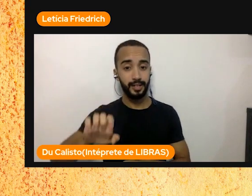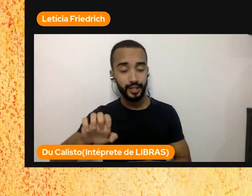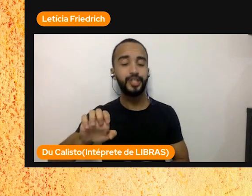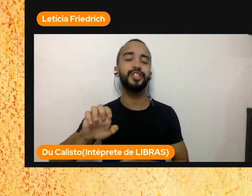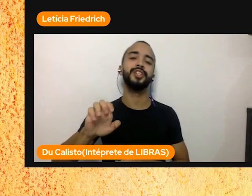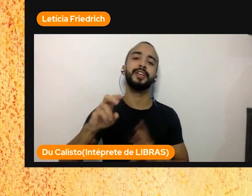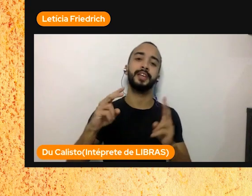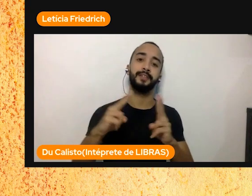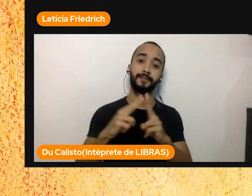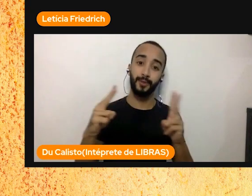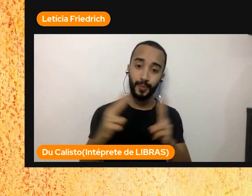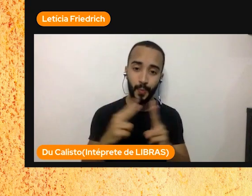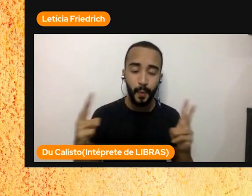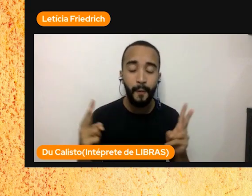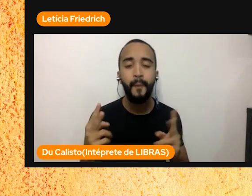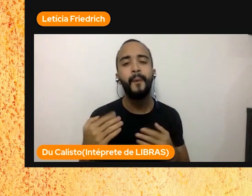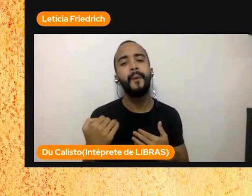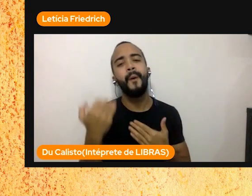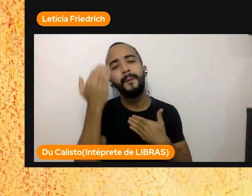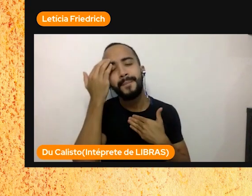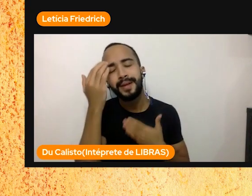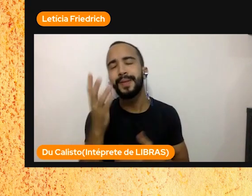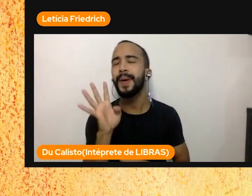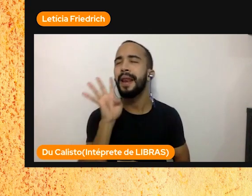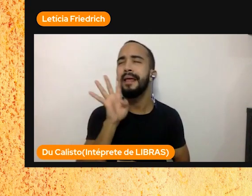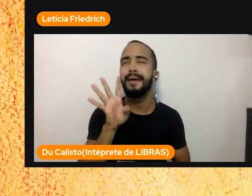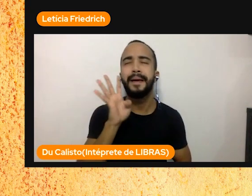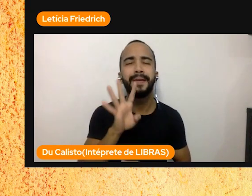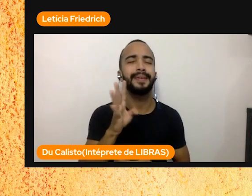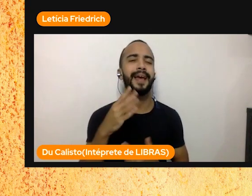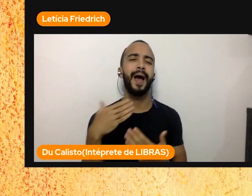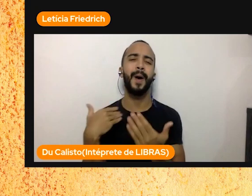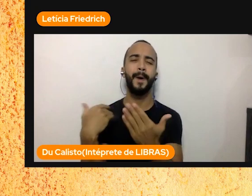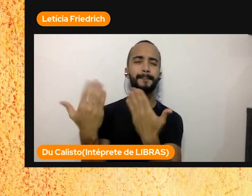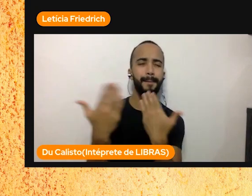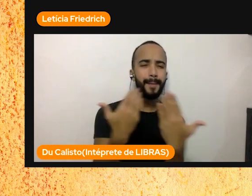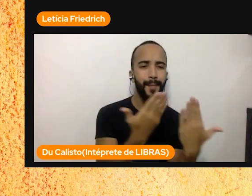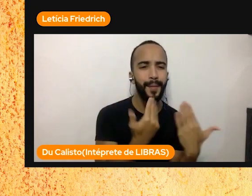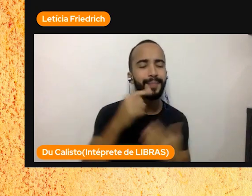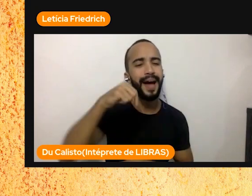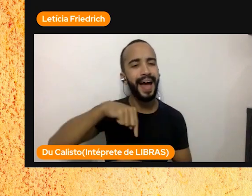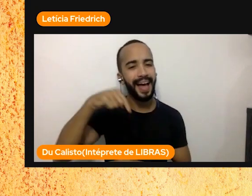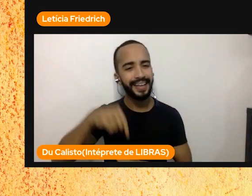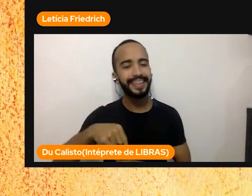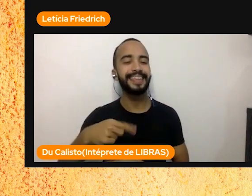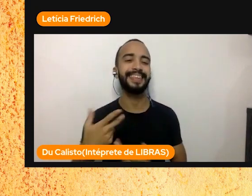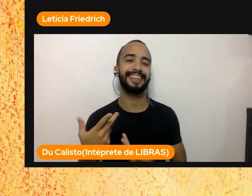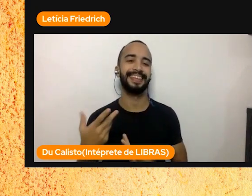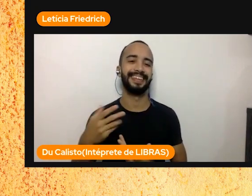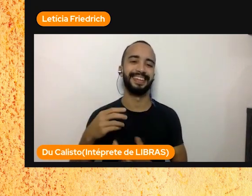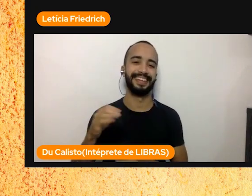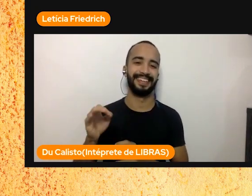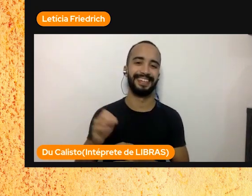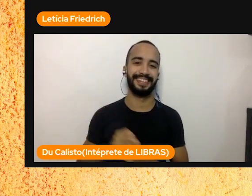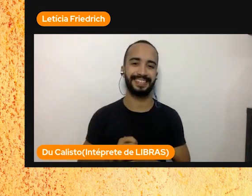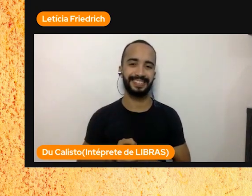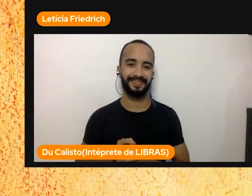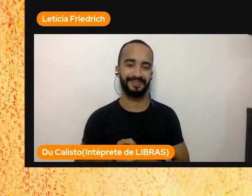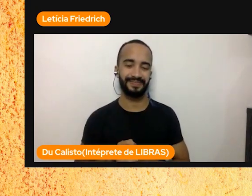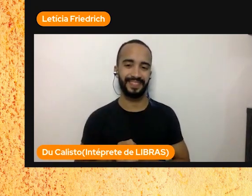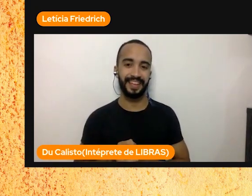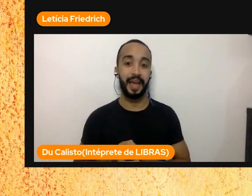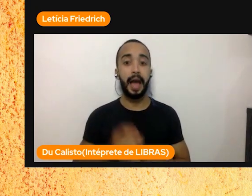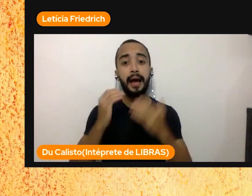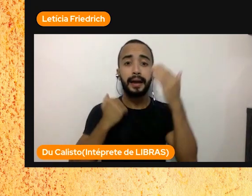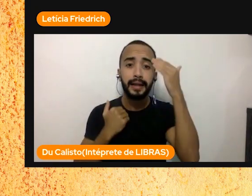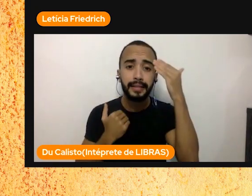legal o papo, muito produtivo para falar em produção, né? Obrigado. Eu agradeço, Júlio,